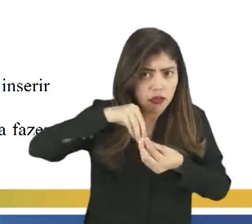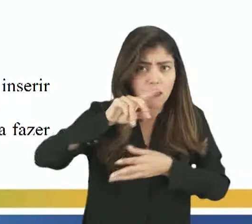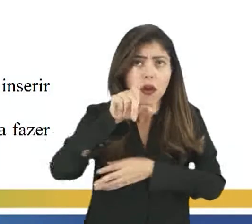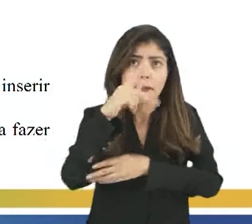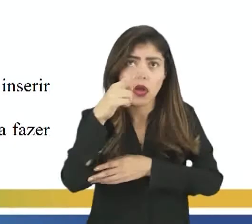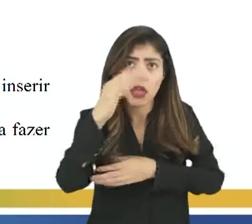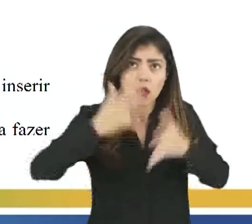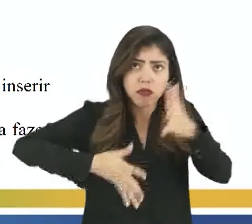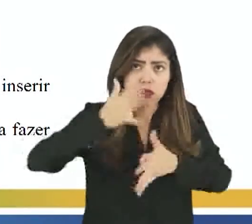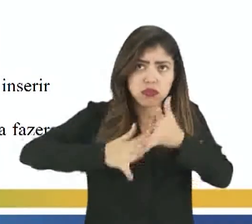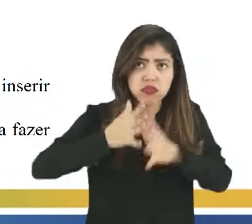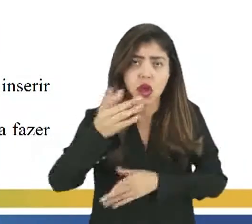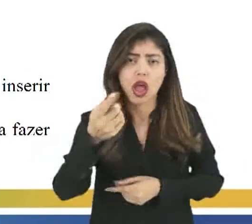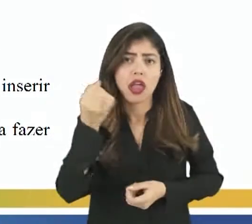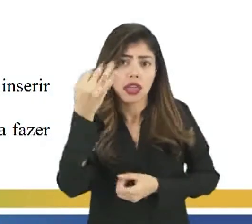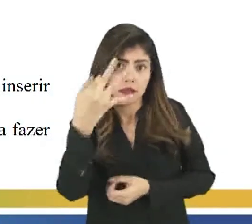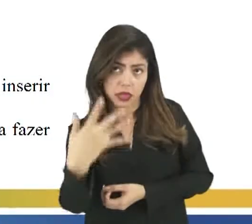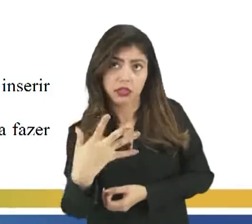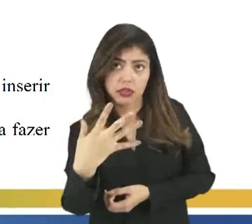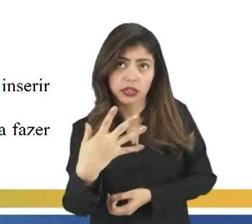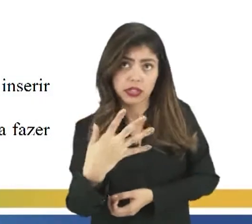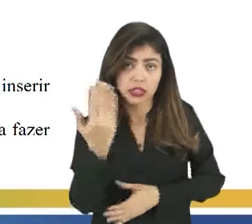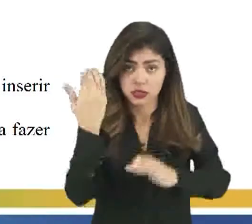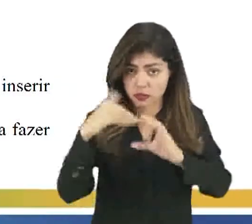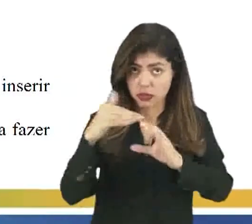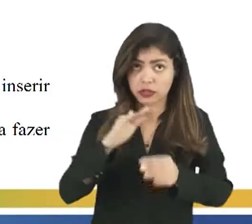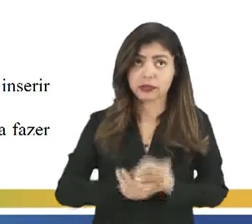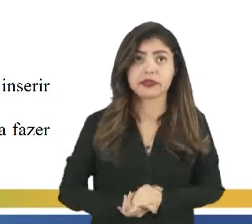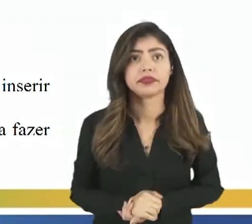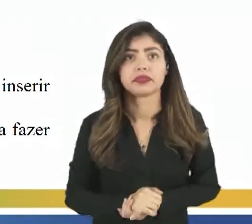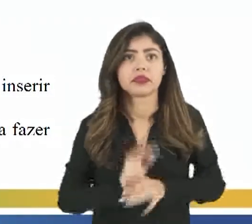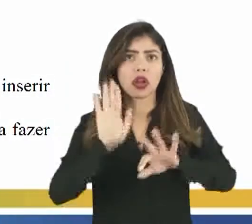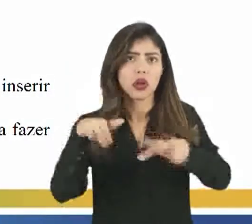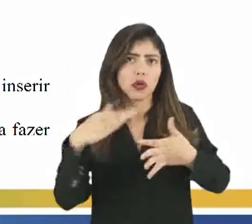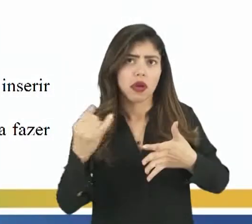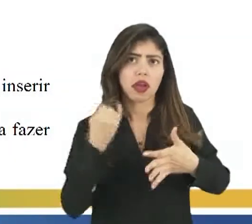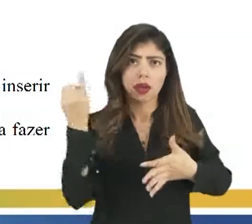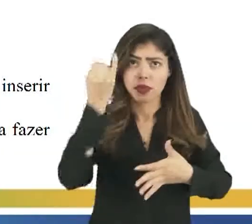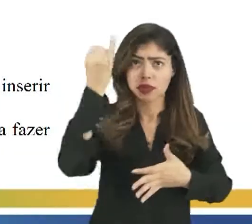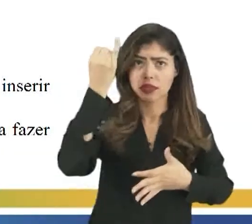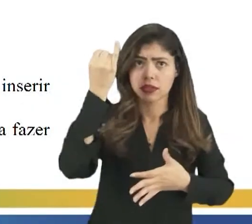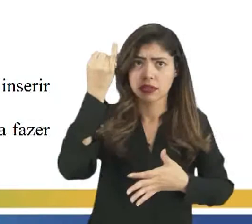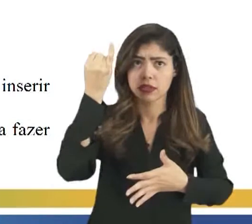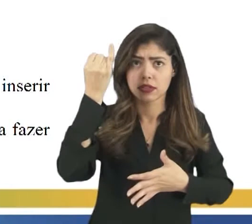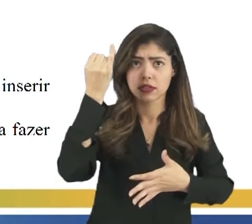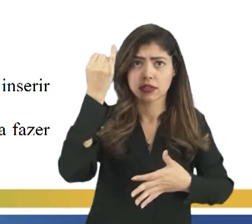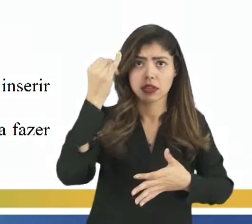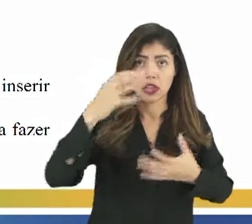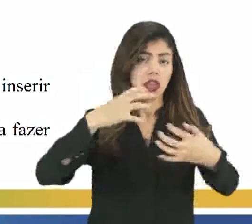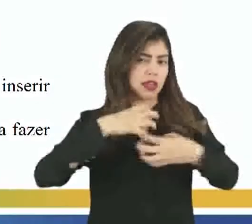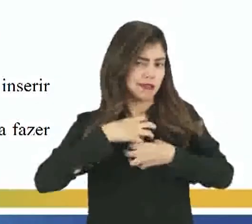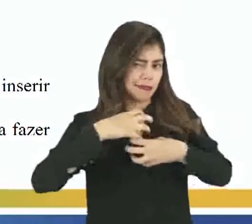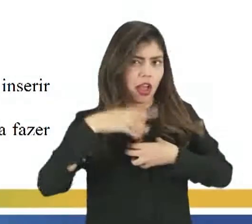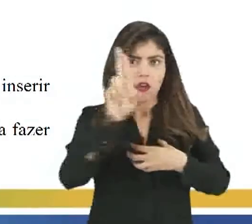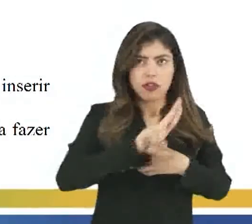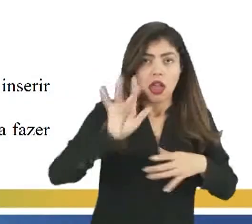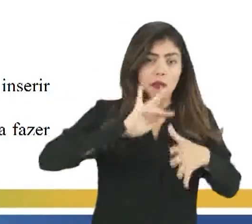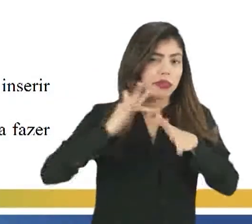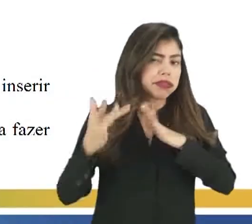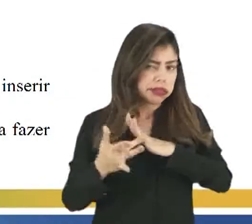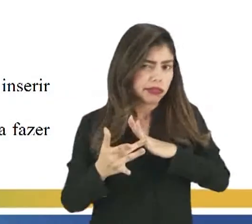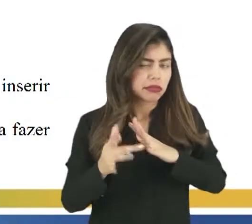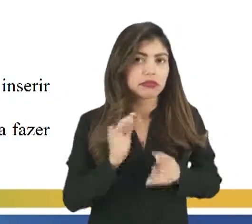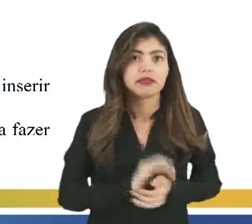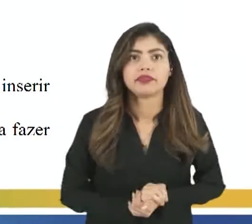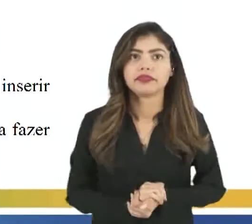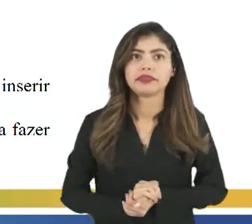em polêmicas, em comentários e postagem? 5. Qual a principal sensação que você tem ao utilizar as redes